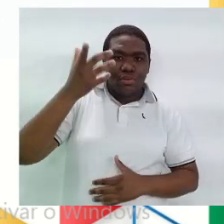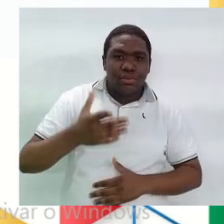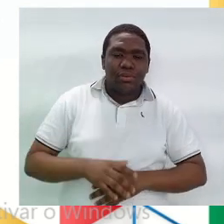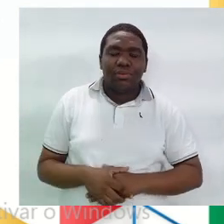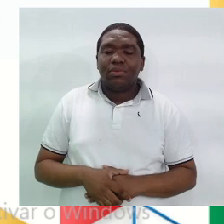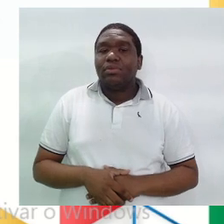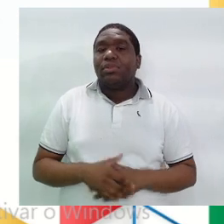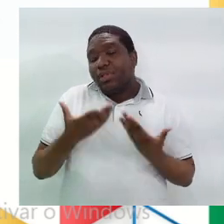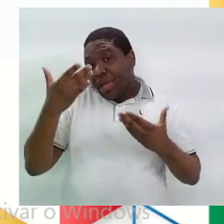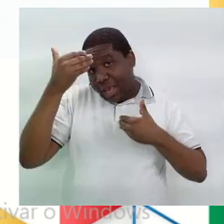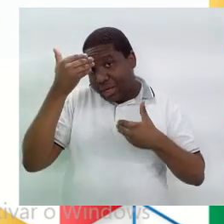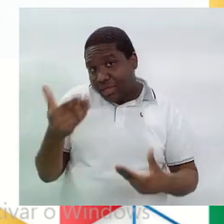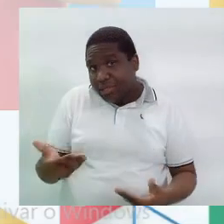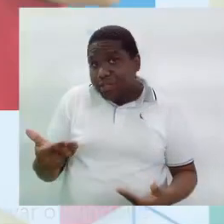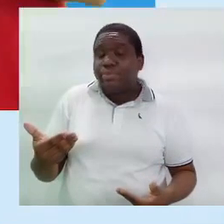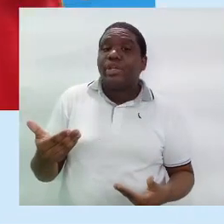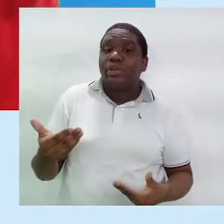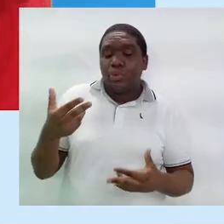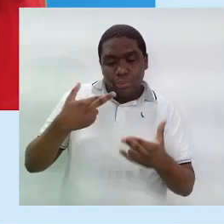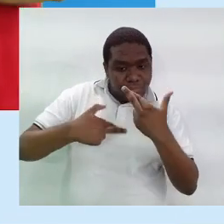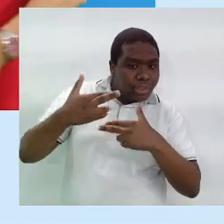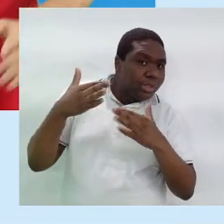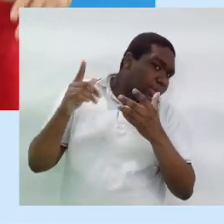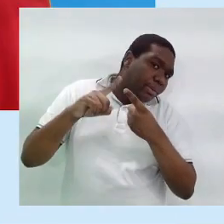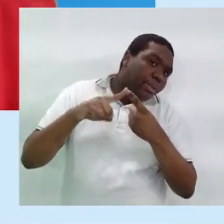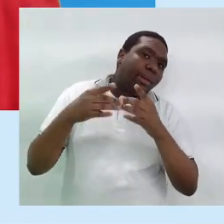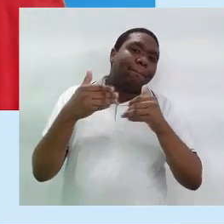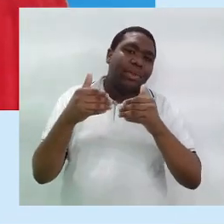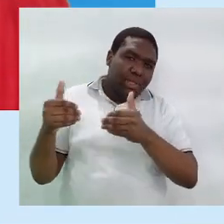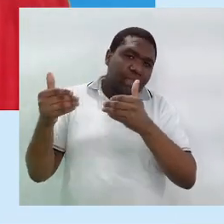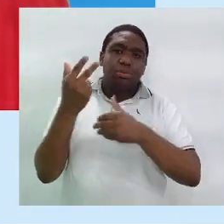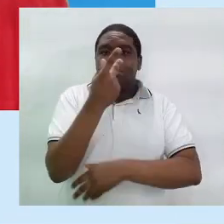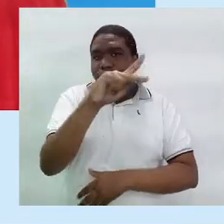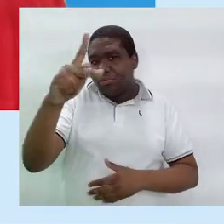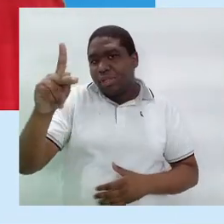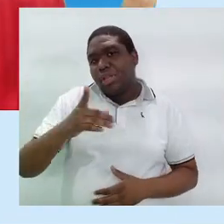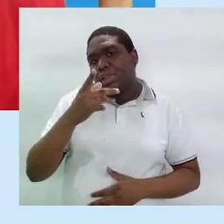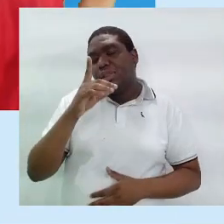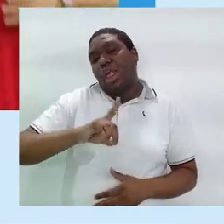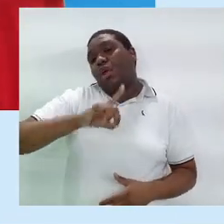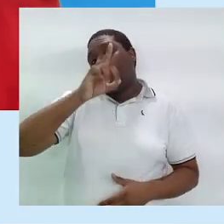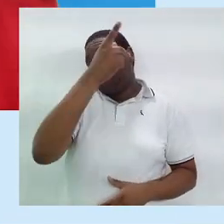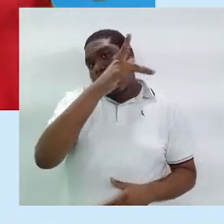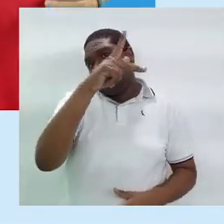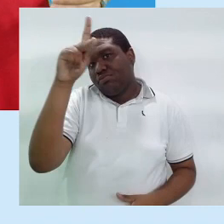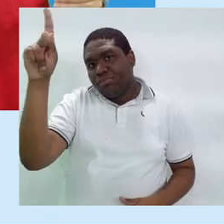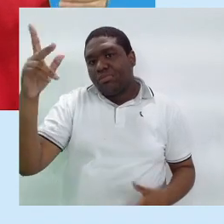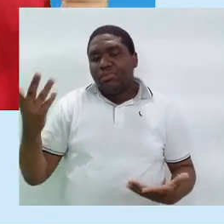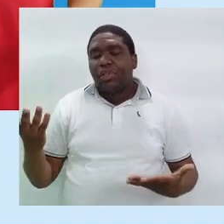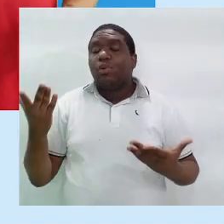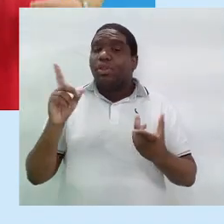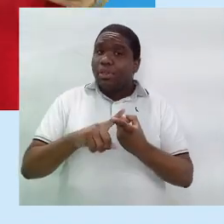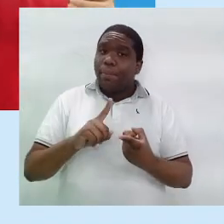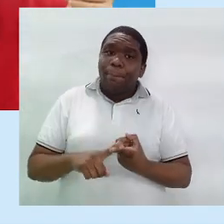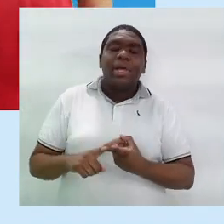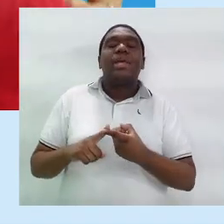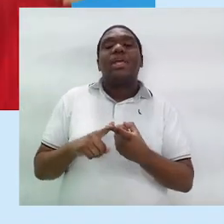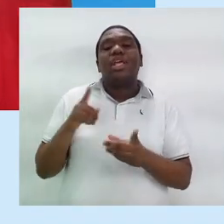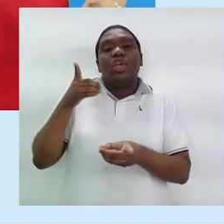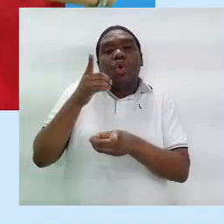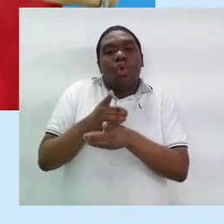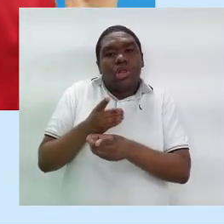só, agradecimento, renovação e pedido aos seus deuses. Também se encontram para